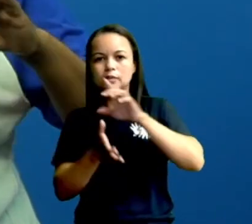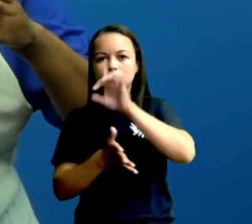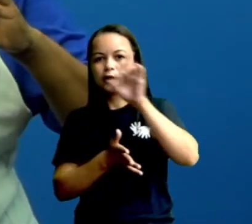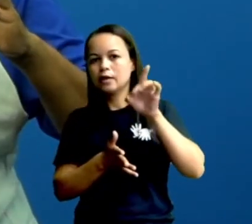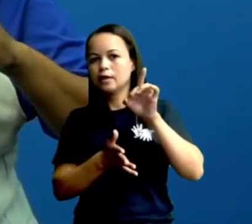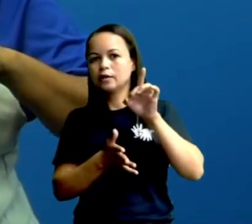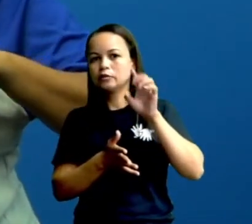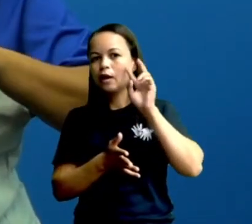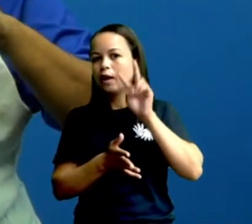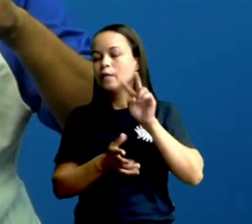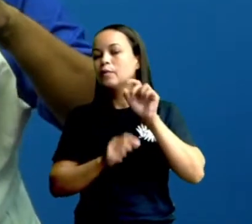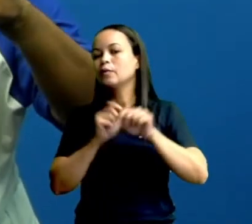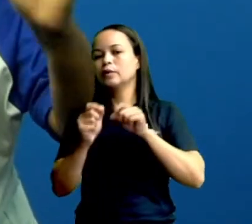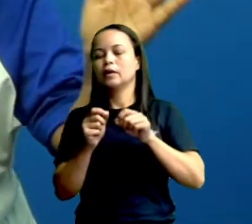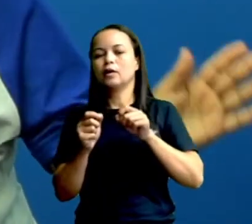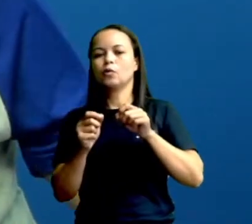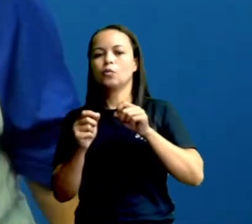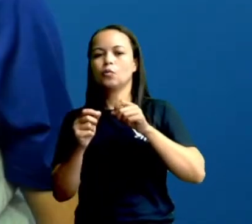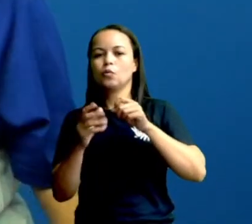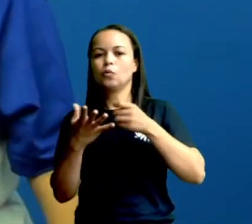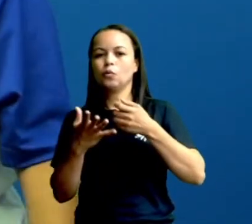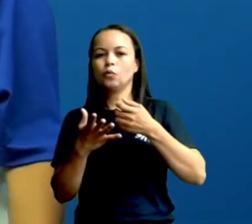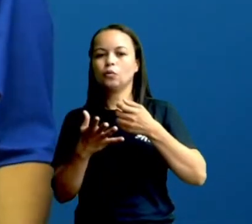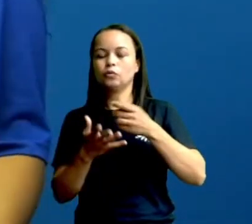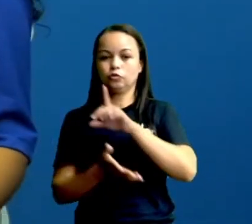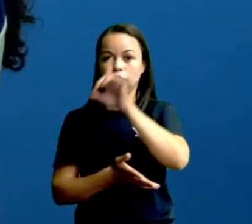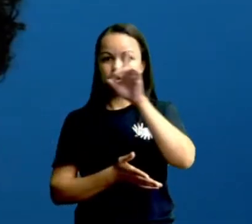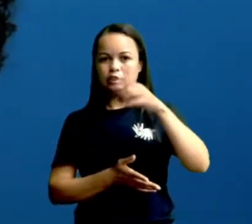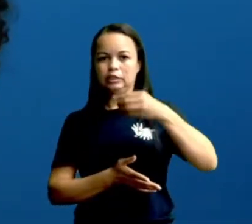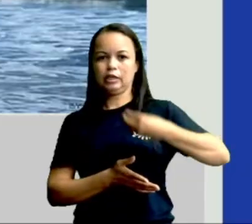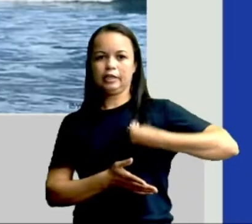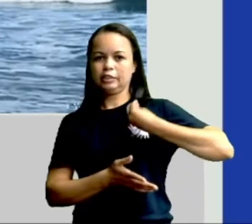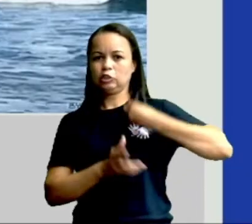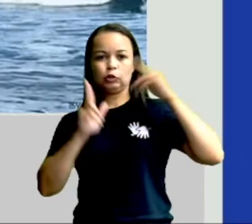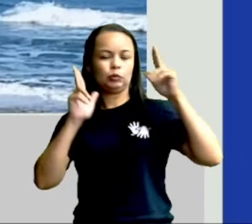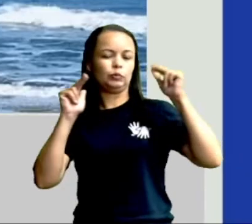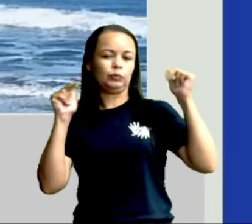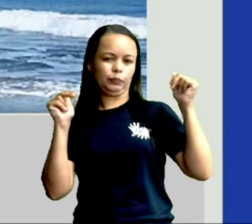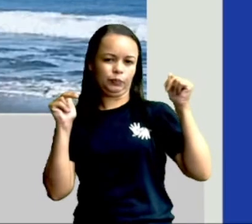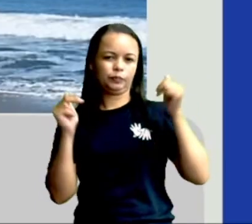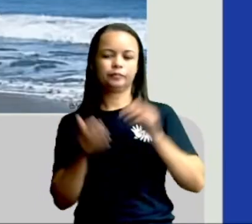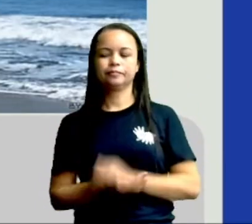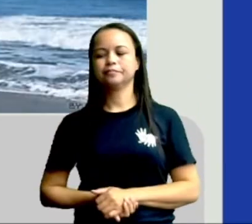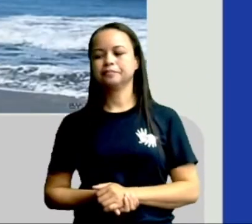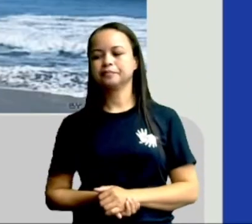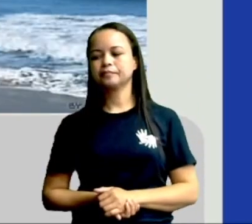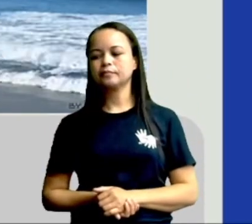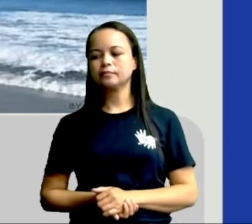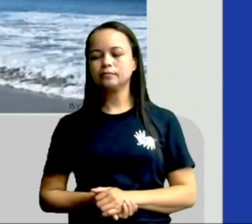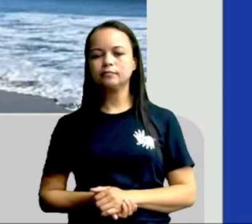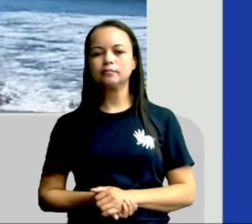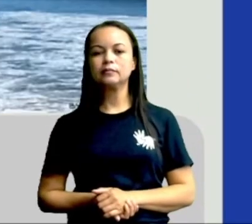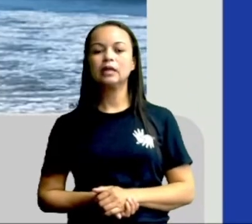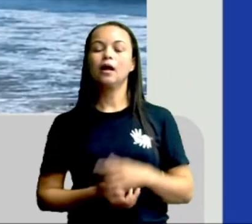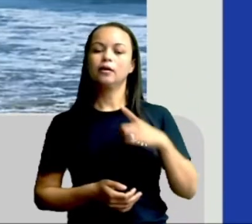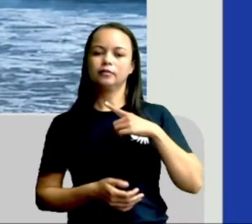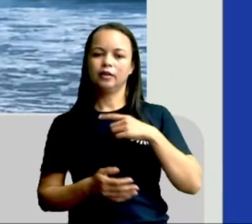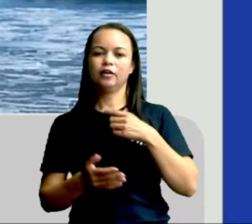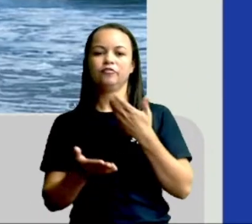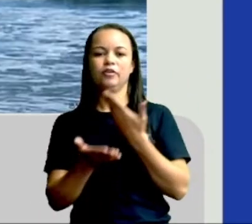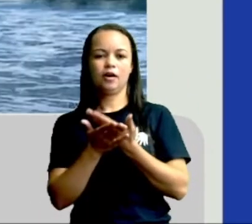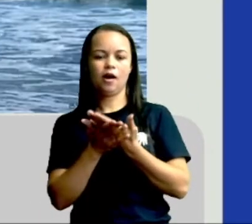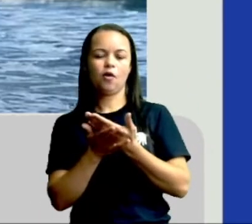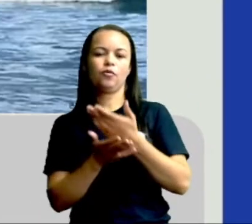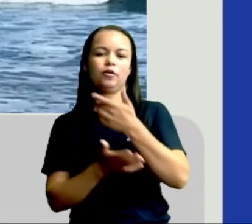aí? Aí foi chamado de os dias que nunca existiram. Vejam só. Aí tivemos também na aula número 25 os movimentos